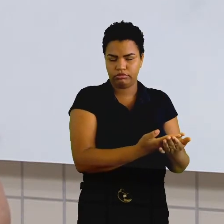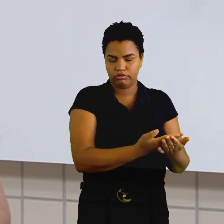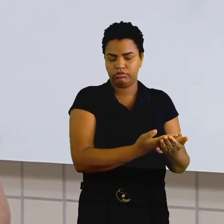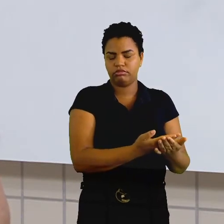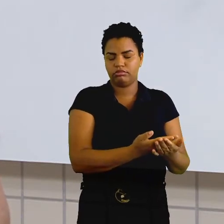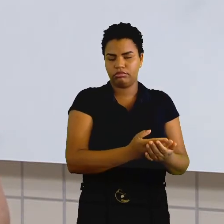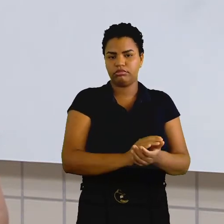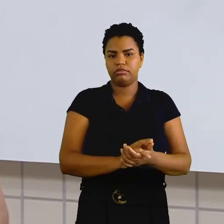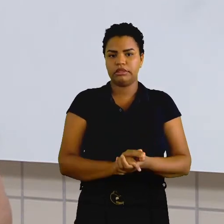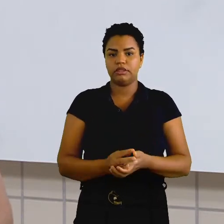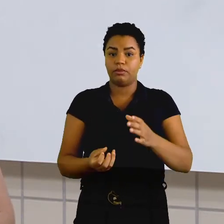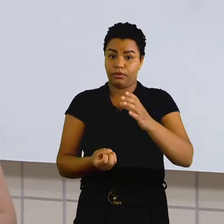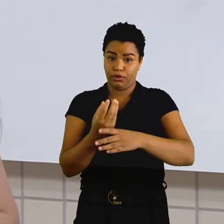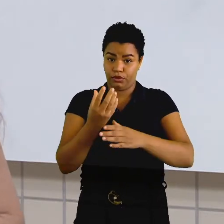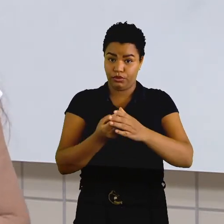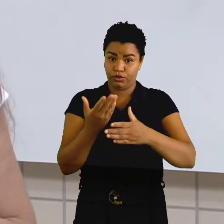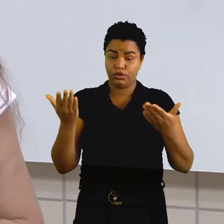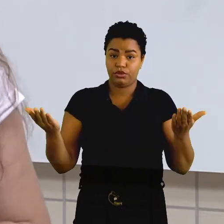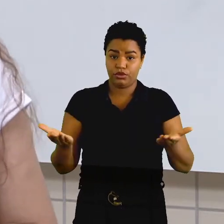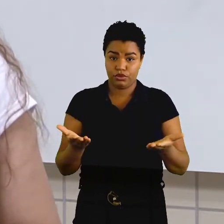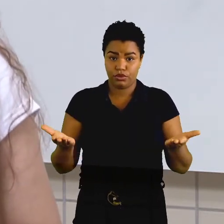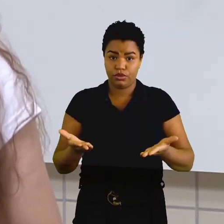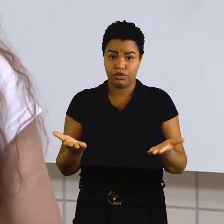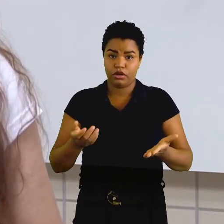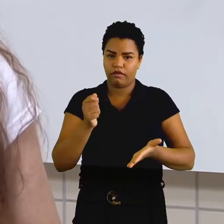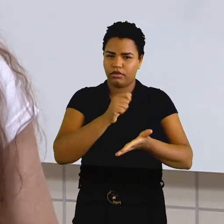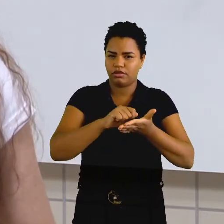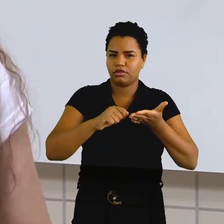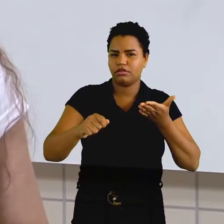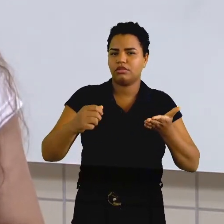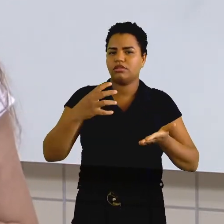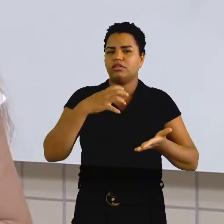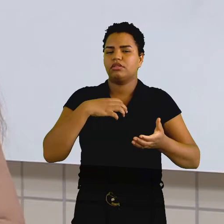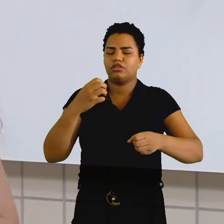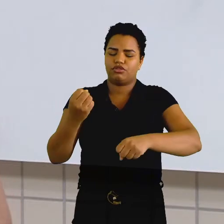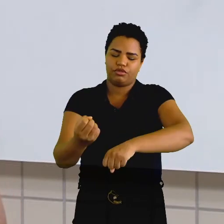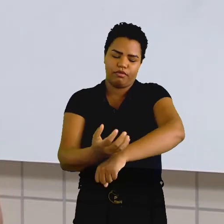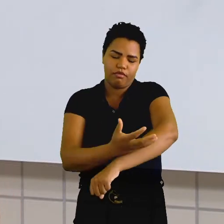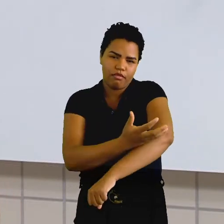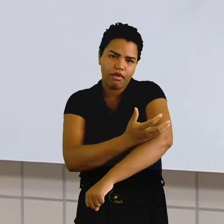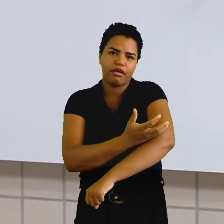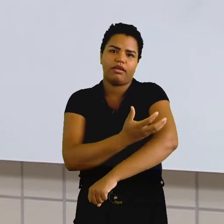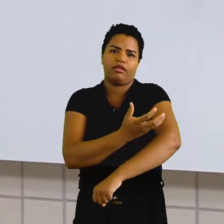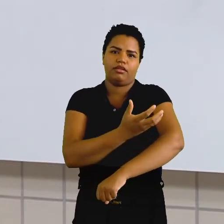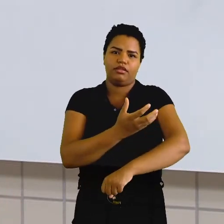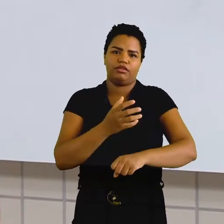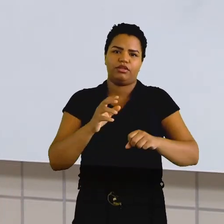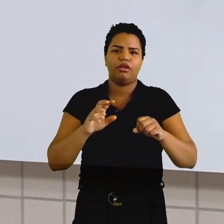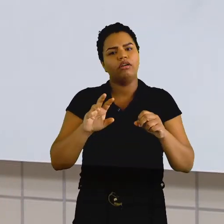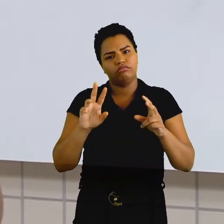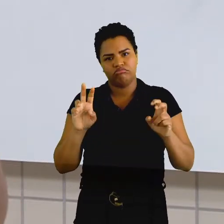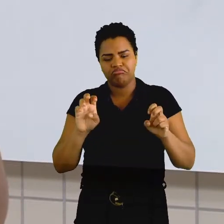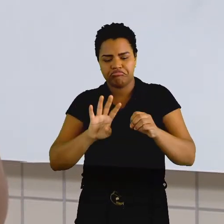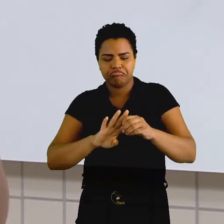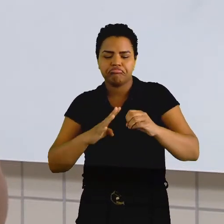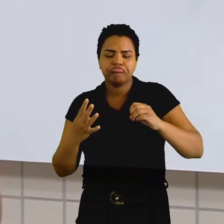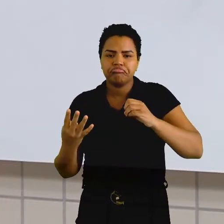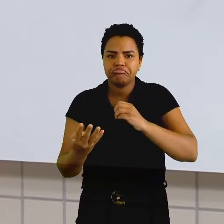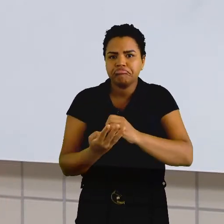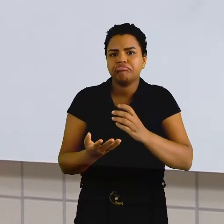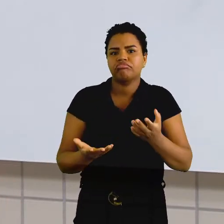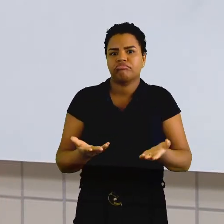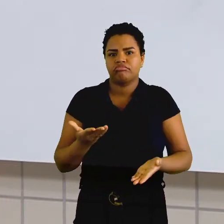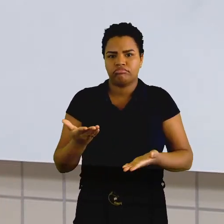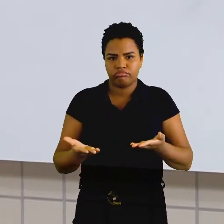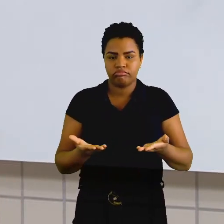Essa produção de hoje, que vocês vão escrever sobre os seus sentimentos e os aprendizados na pandemia, você vai tirar